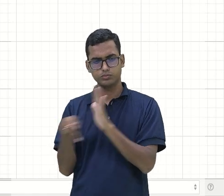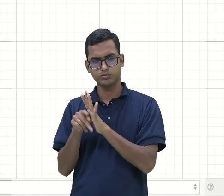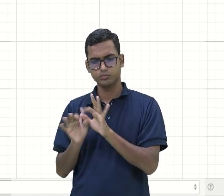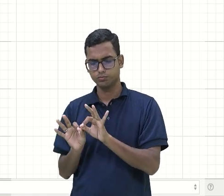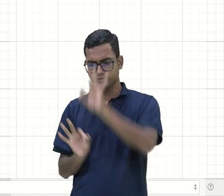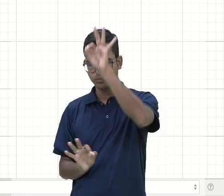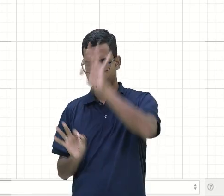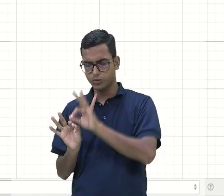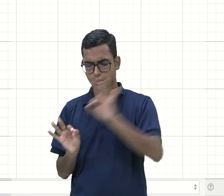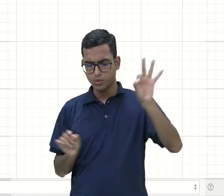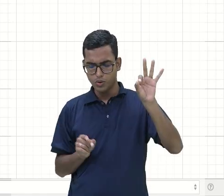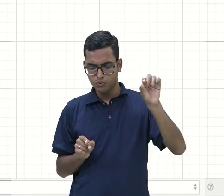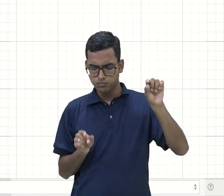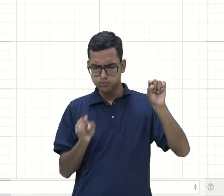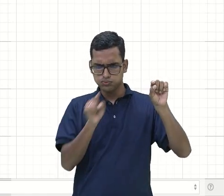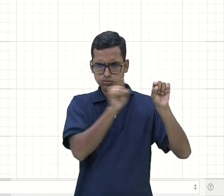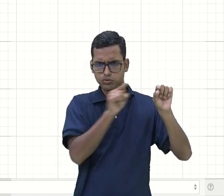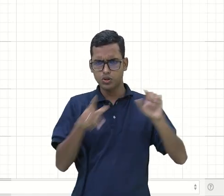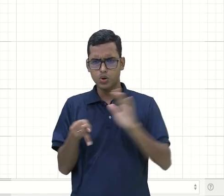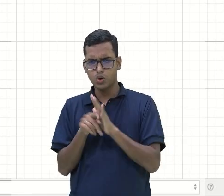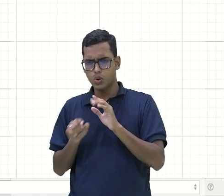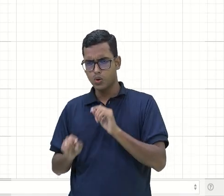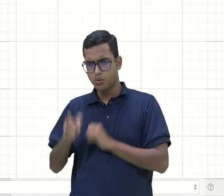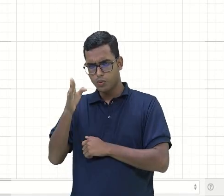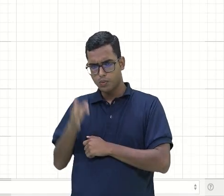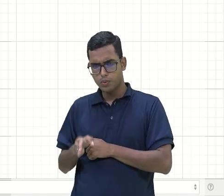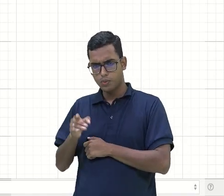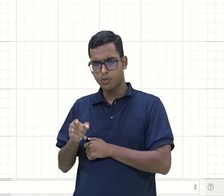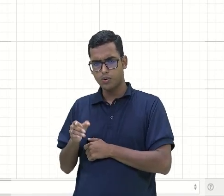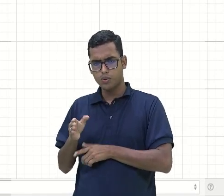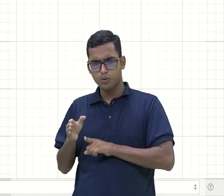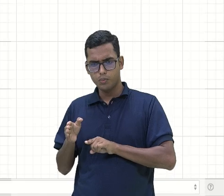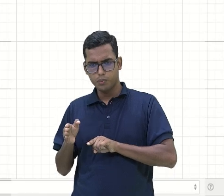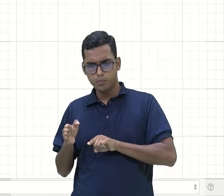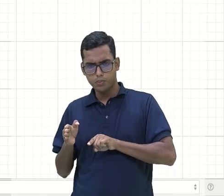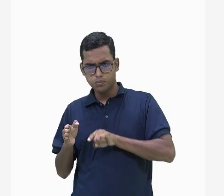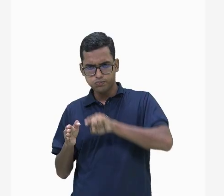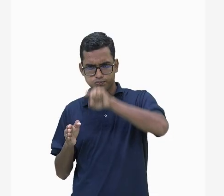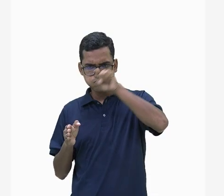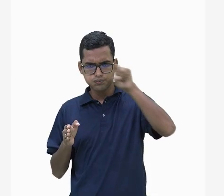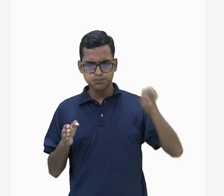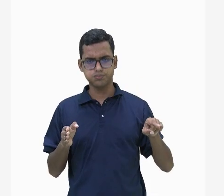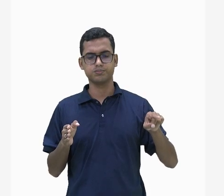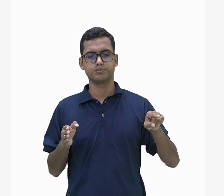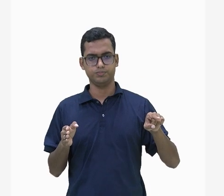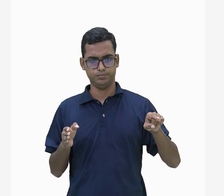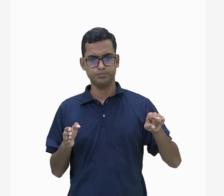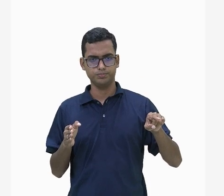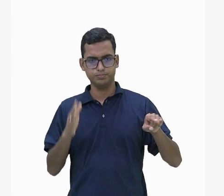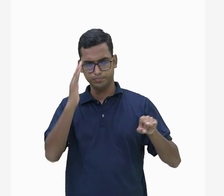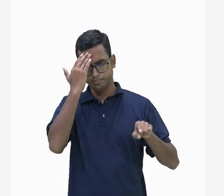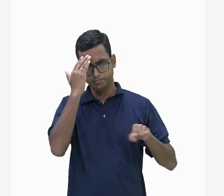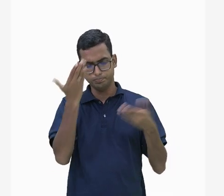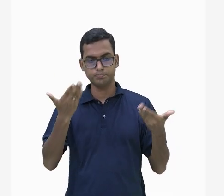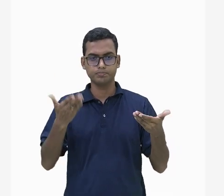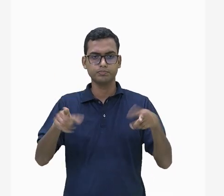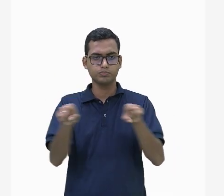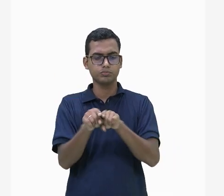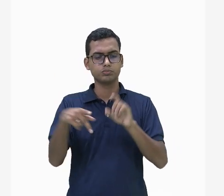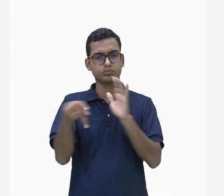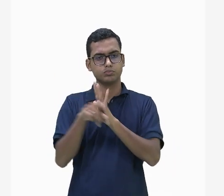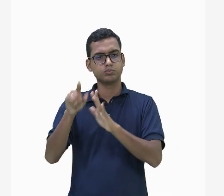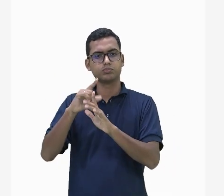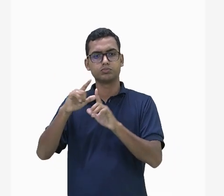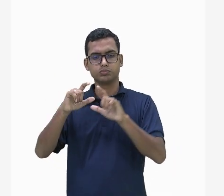exponencial. Vamos ver aí algumas características dessa função, tanto da exponencial quanto da logarítmica. O gráfico da